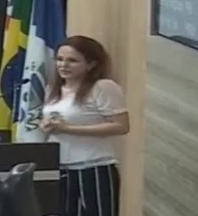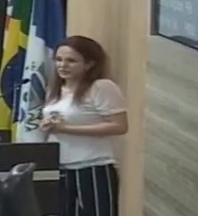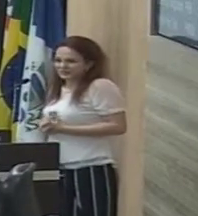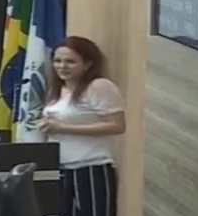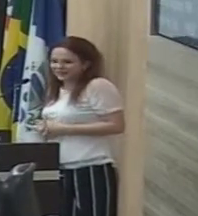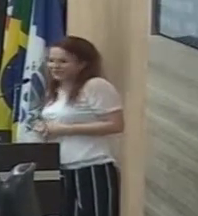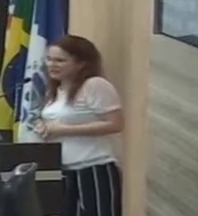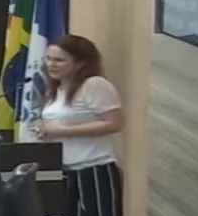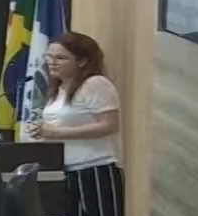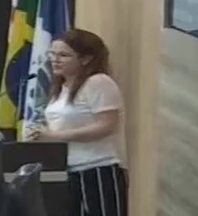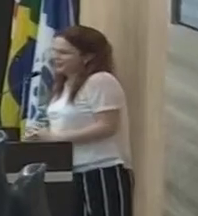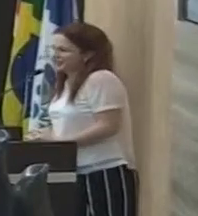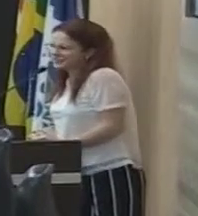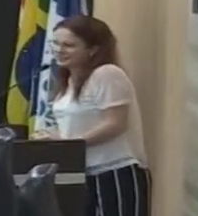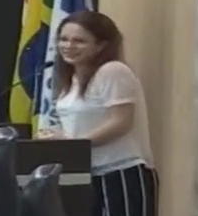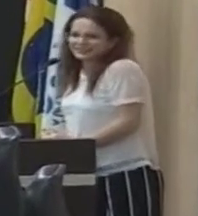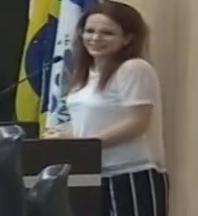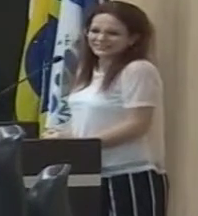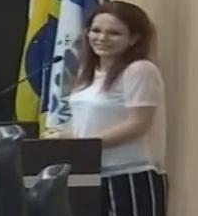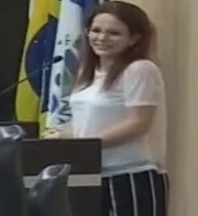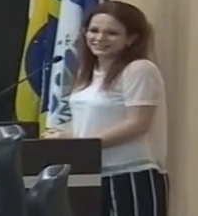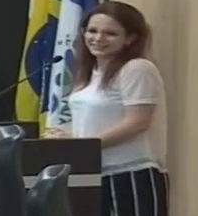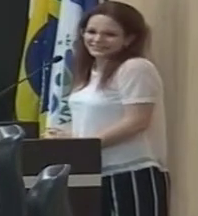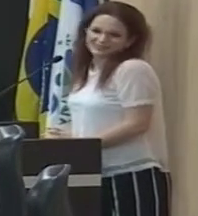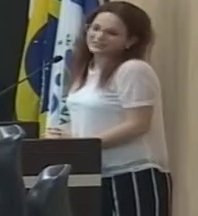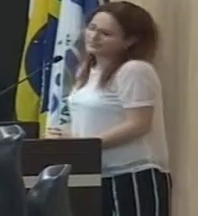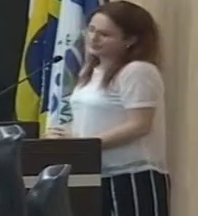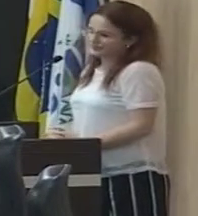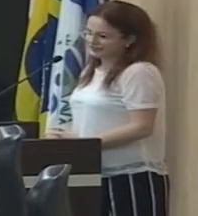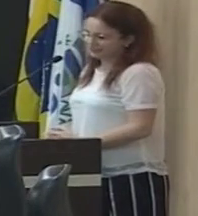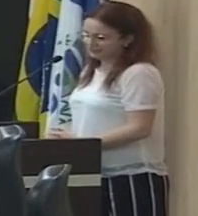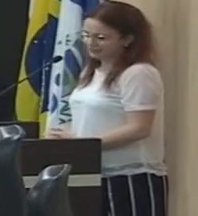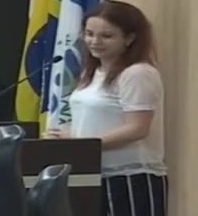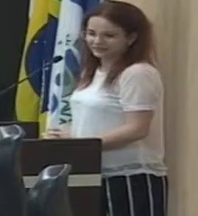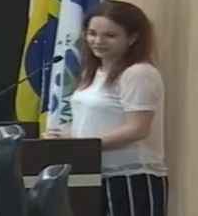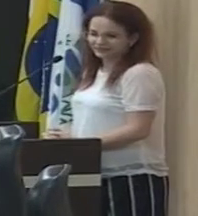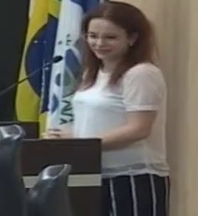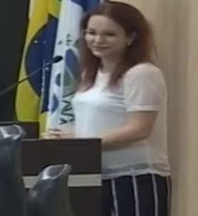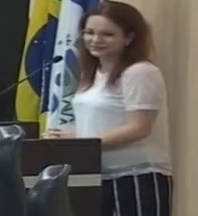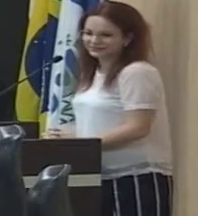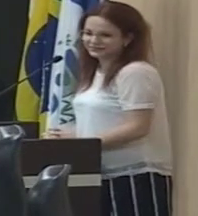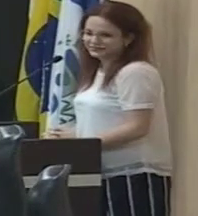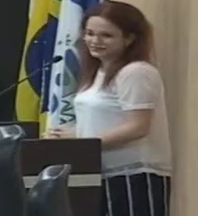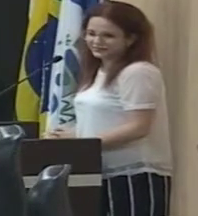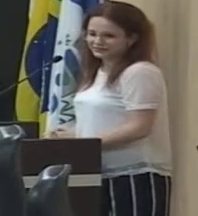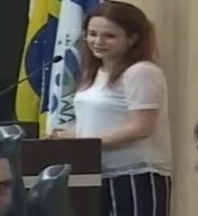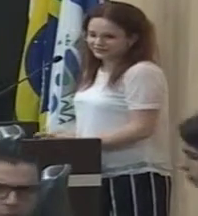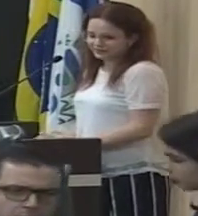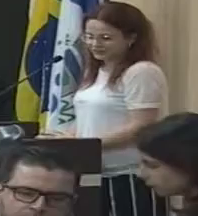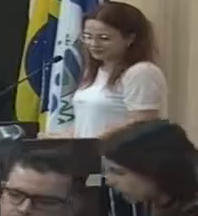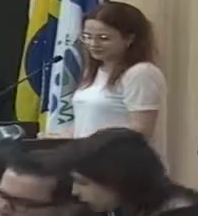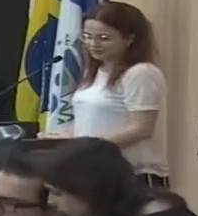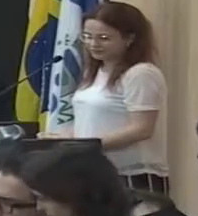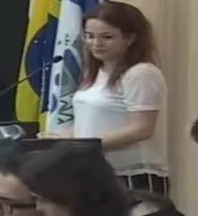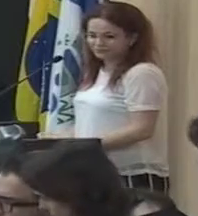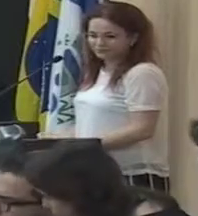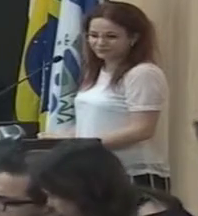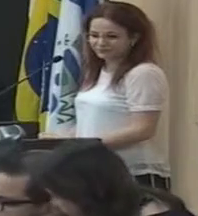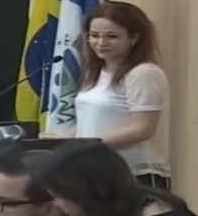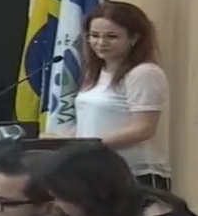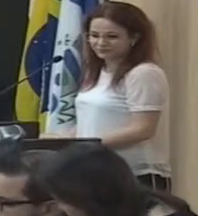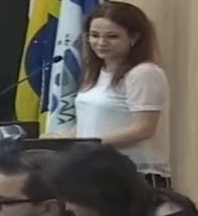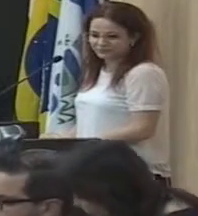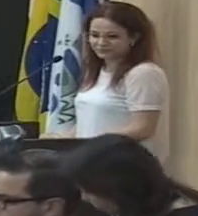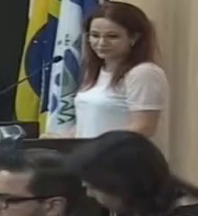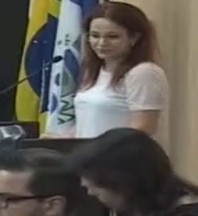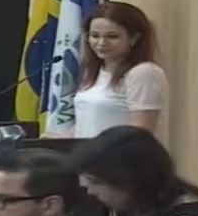Boa noite, senhora Camila. Boa noite. É um prazer recebê-la na Câmara Municipal de Limeira. Como presidente, eu tenho a obrigação de